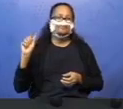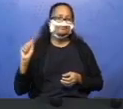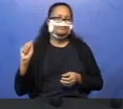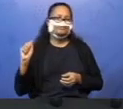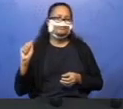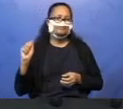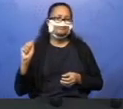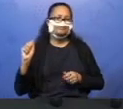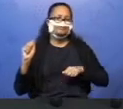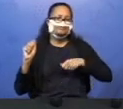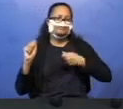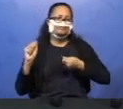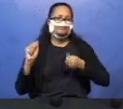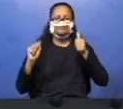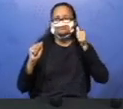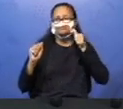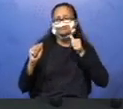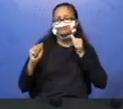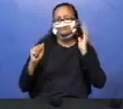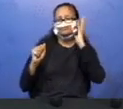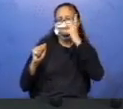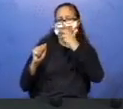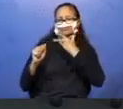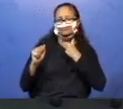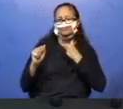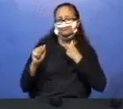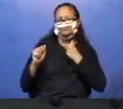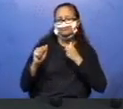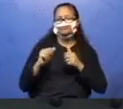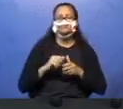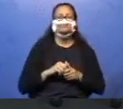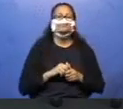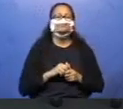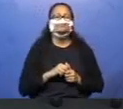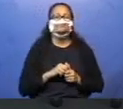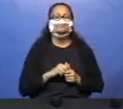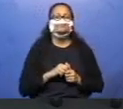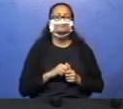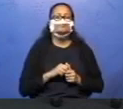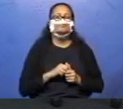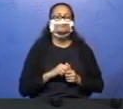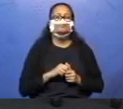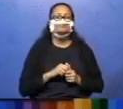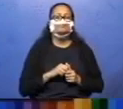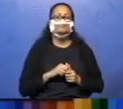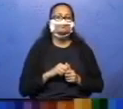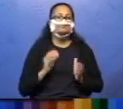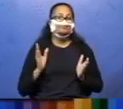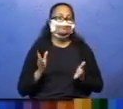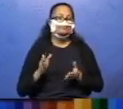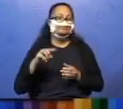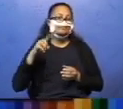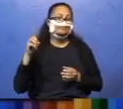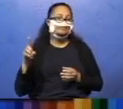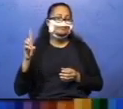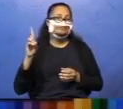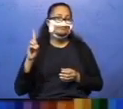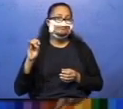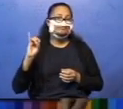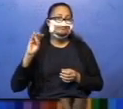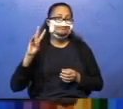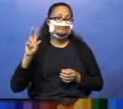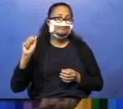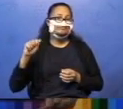famosa, feito eu. Ah, tô brincando. Mas diva é uma mulher bonita, famosa. E aí, se eu coloco o tio, o que